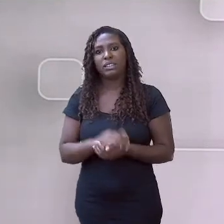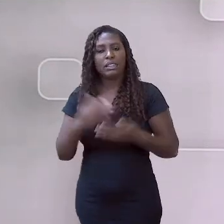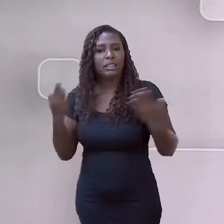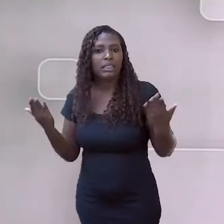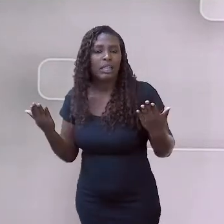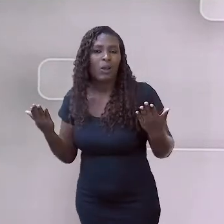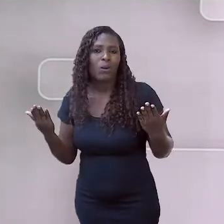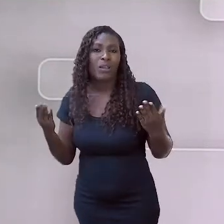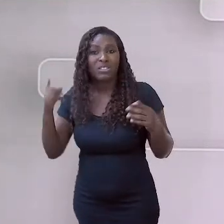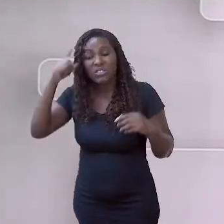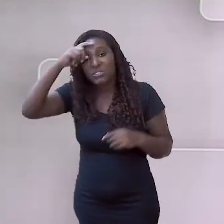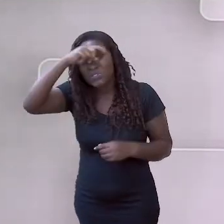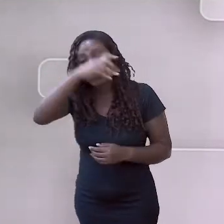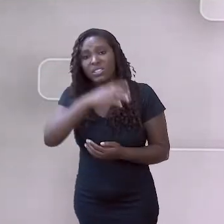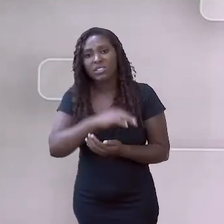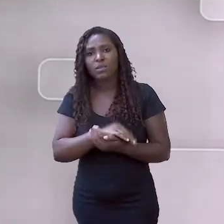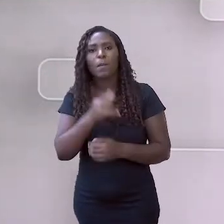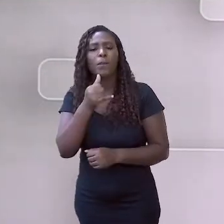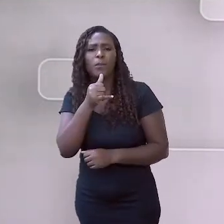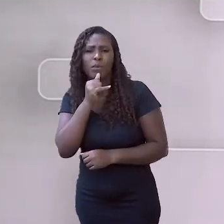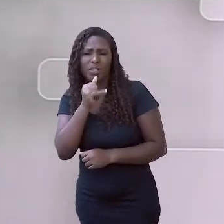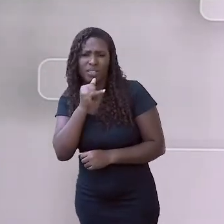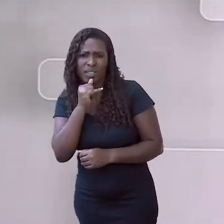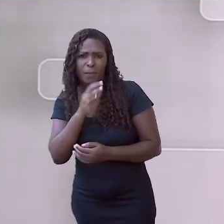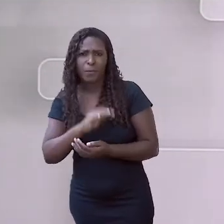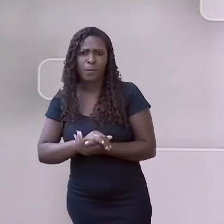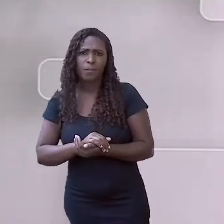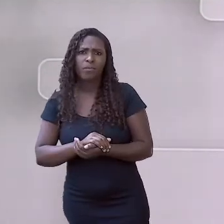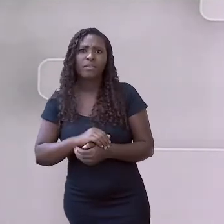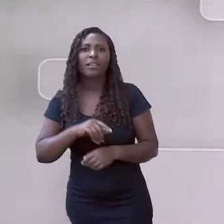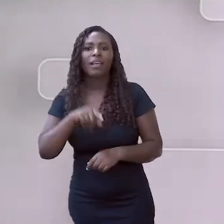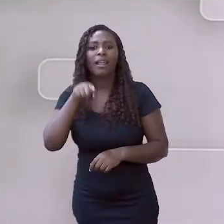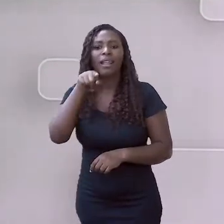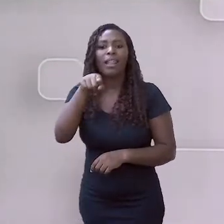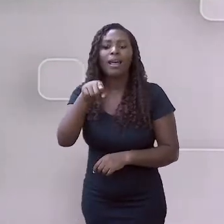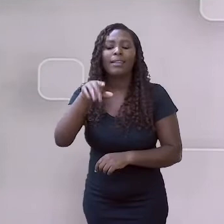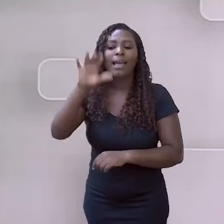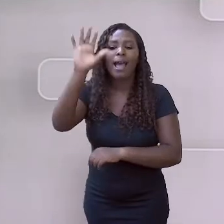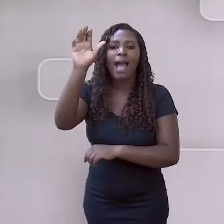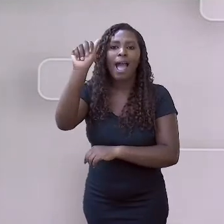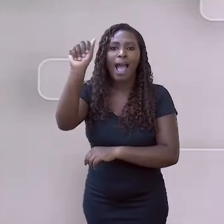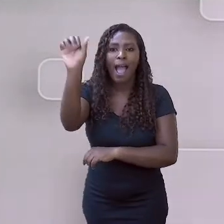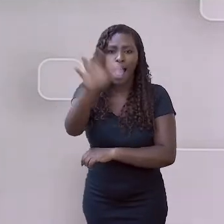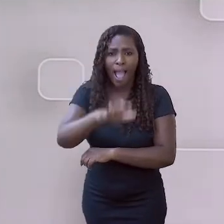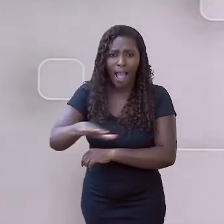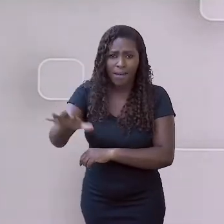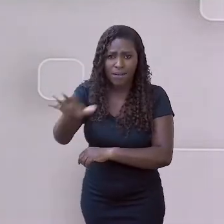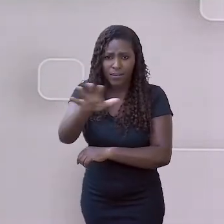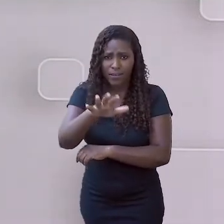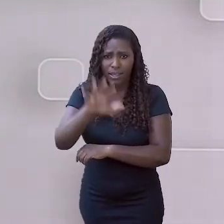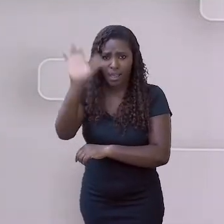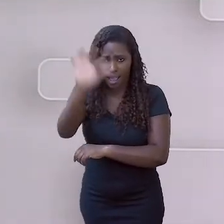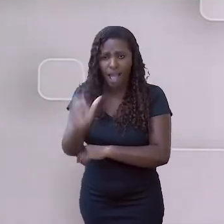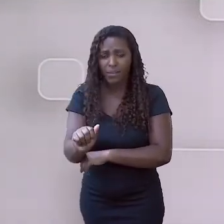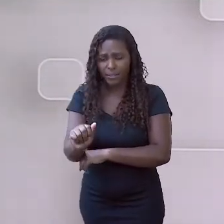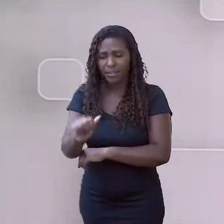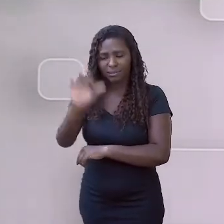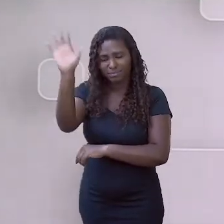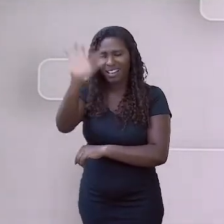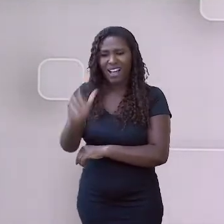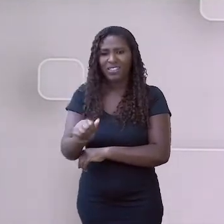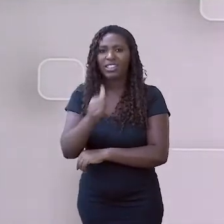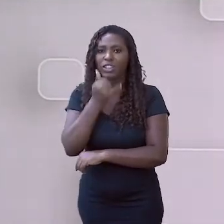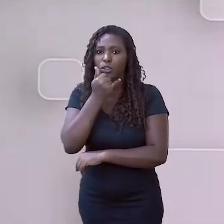Isso é natural. Por quê? Porque lá na Califórnia ele tem muito mais produtos ao